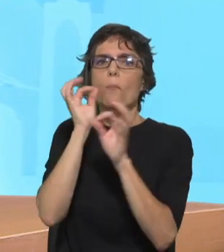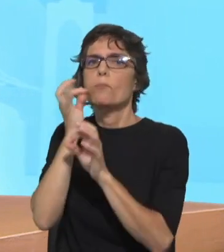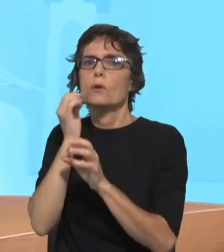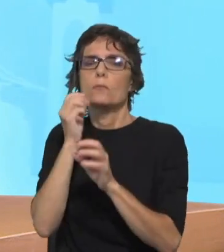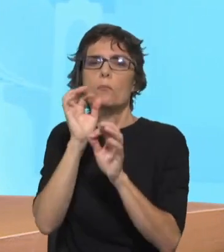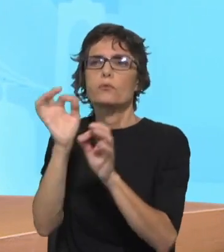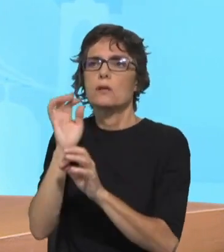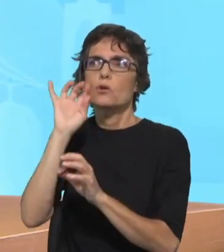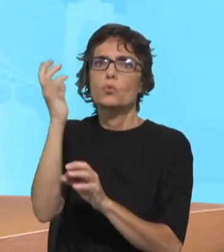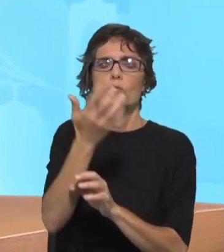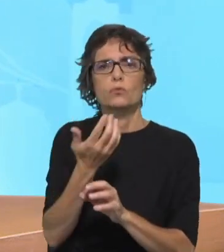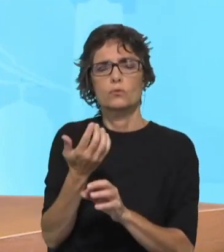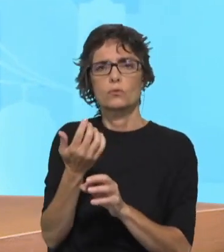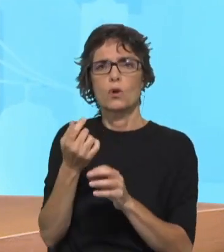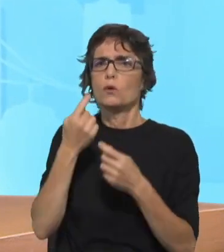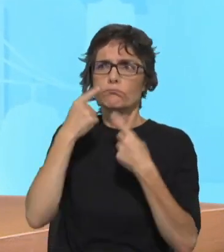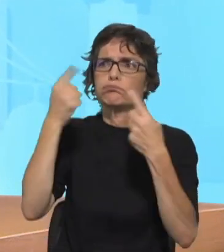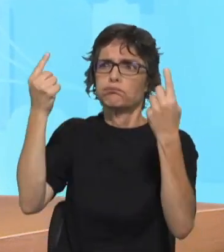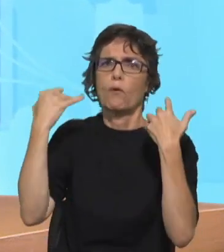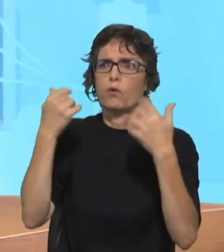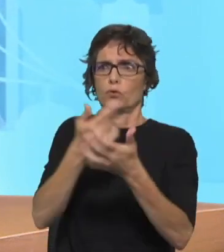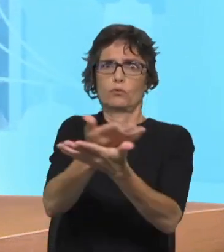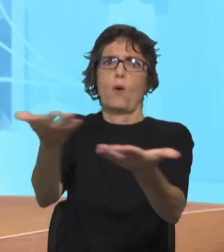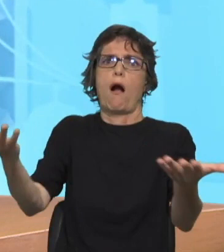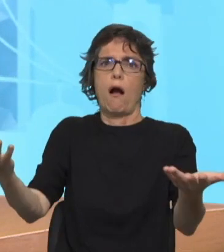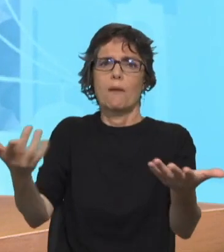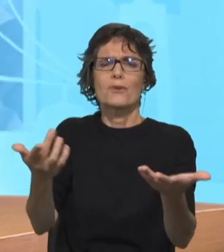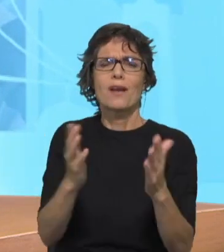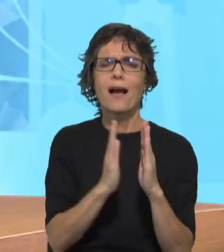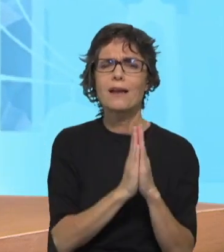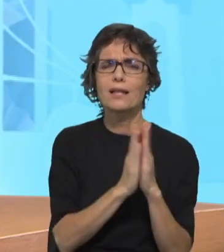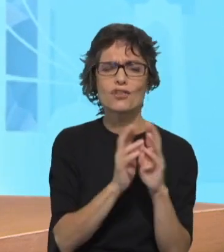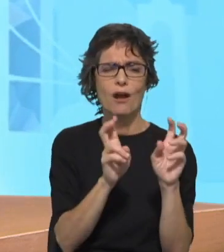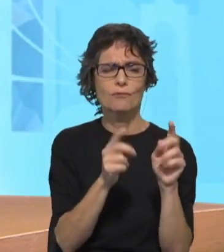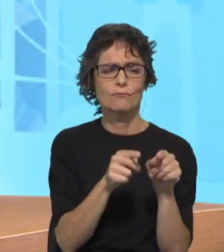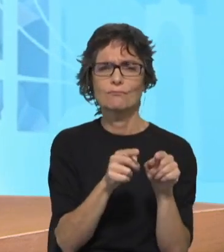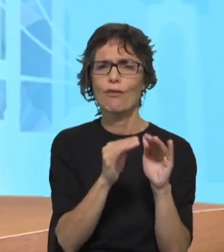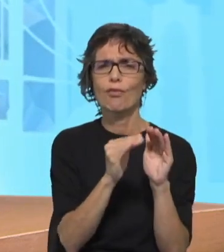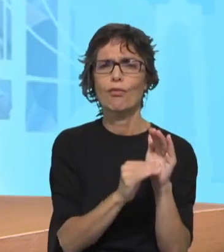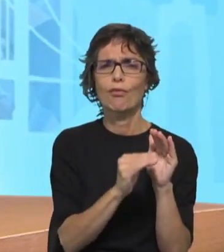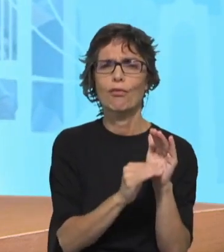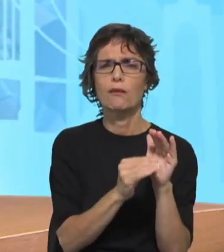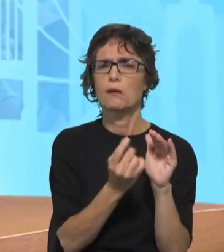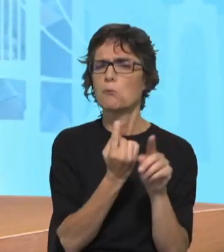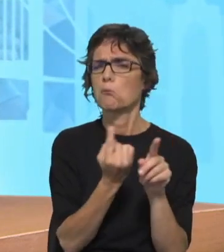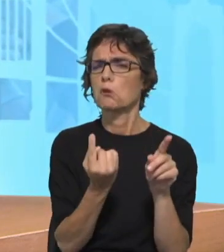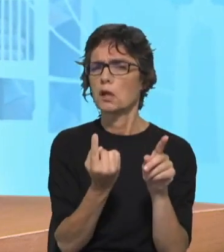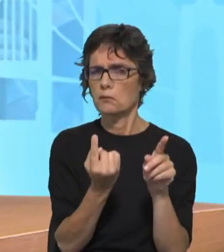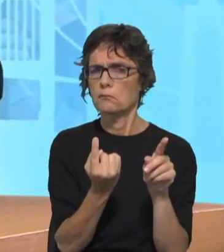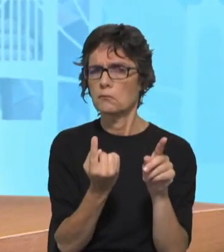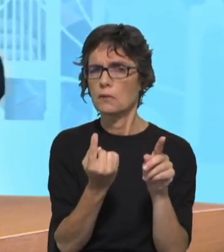questão religiosa? Porquê é que a questão religiosa fica quase que encostada num patamar invisível? A nossa missão